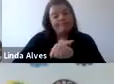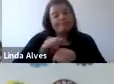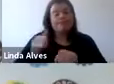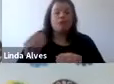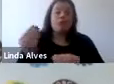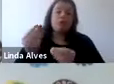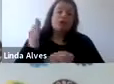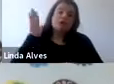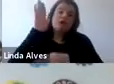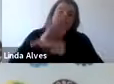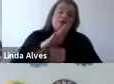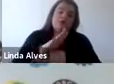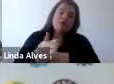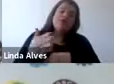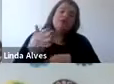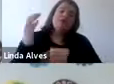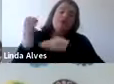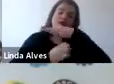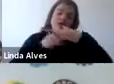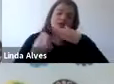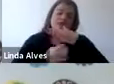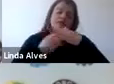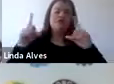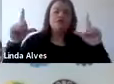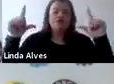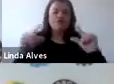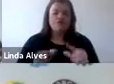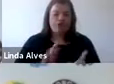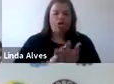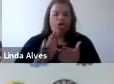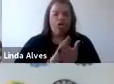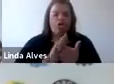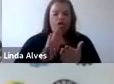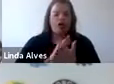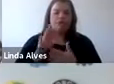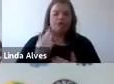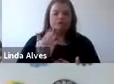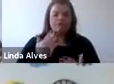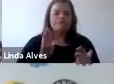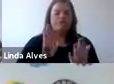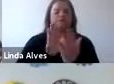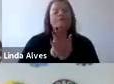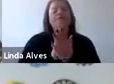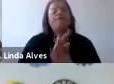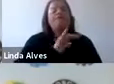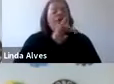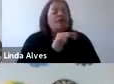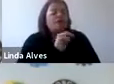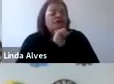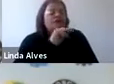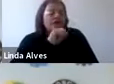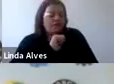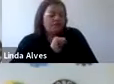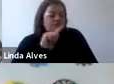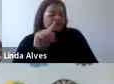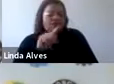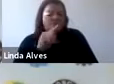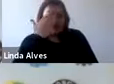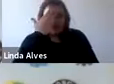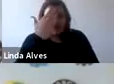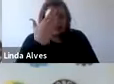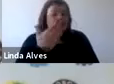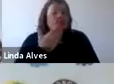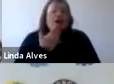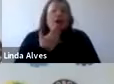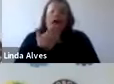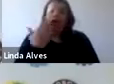a empresa a reduzir os seus custos para poder atravessar essa pandemia, todo mundo em paz. Jamil, eu já gostaria de convocar você, porque